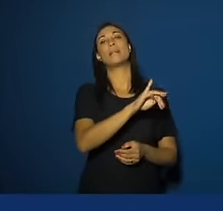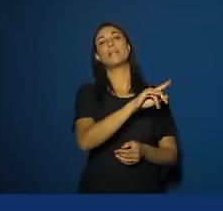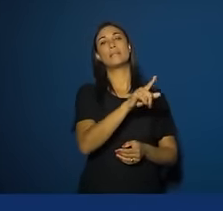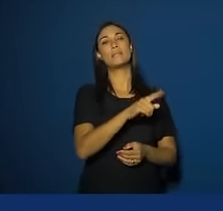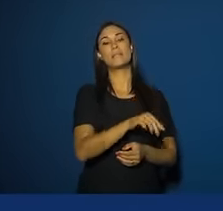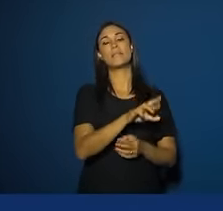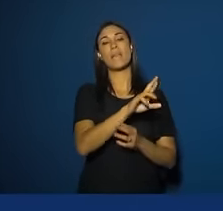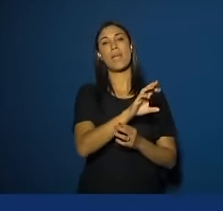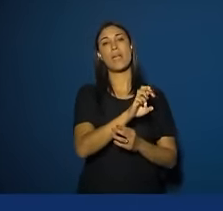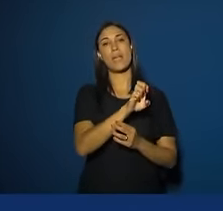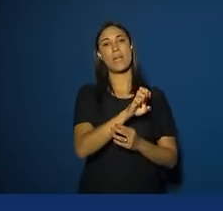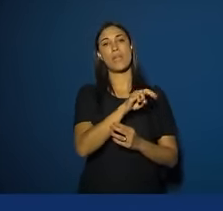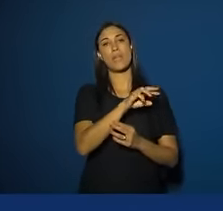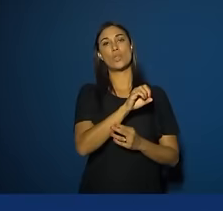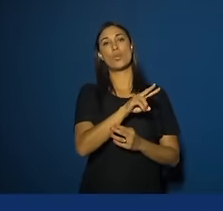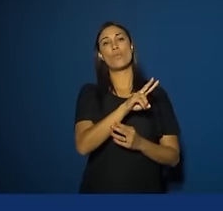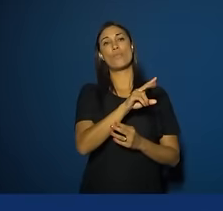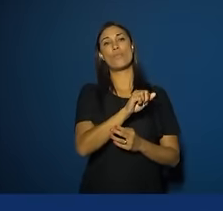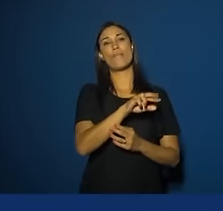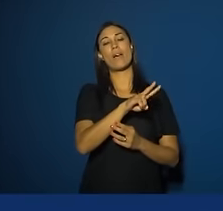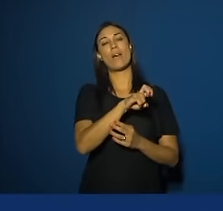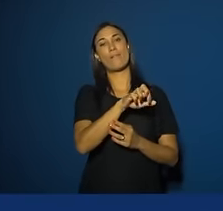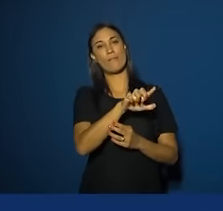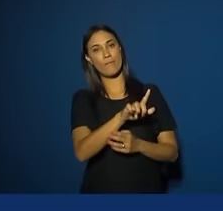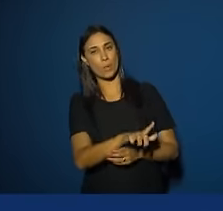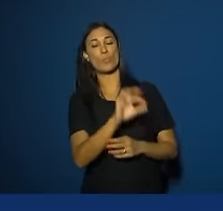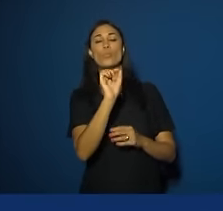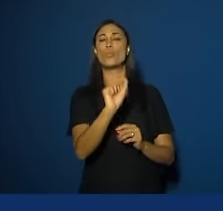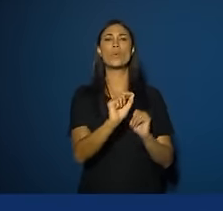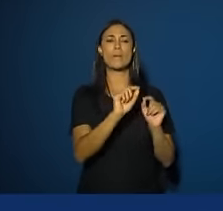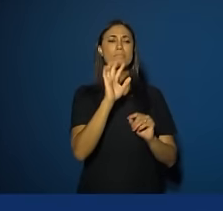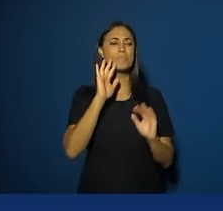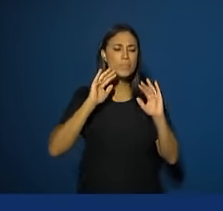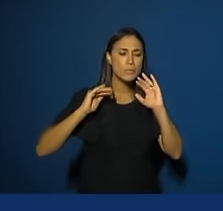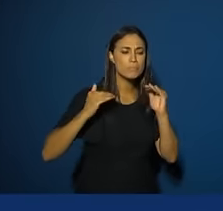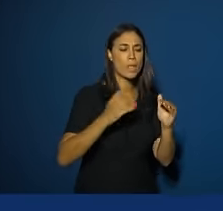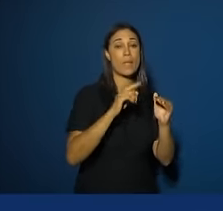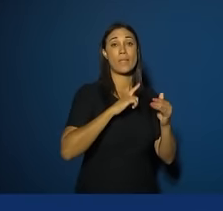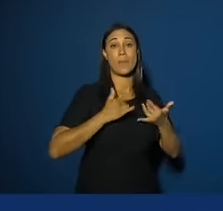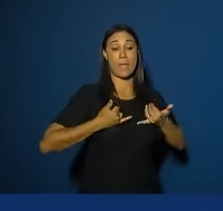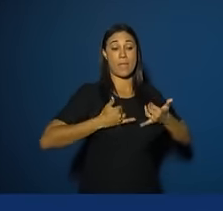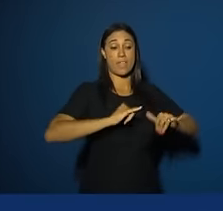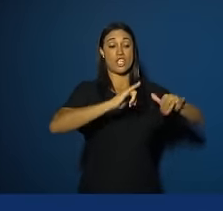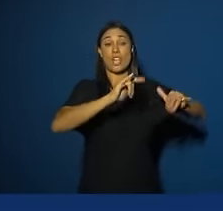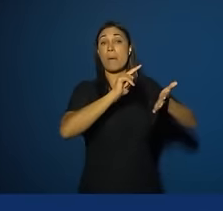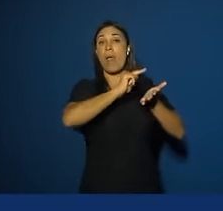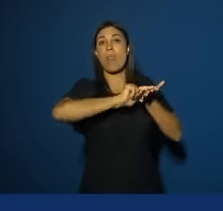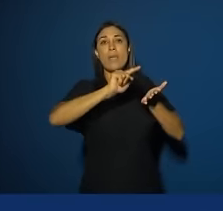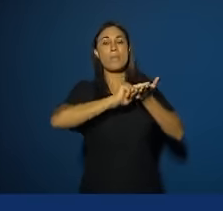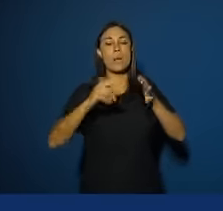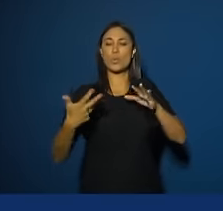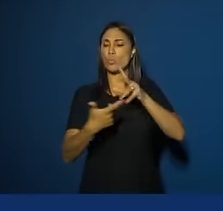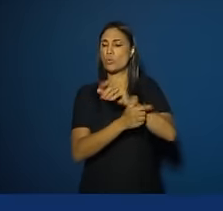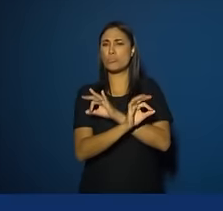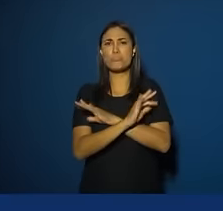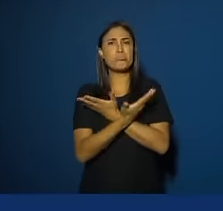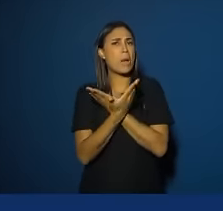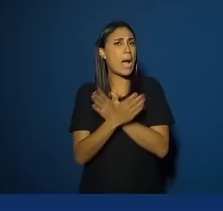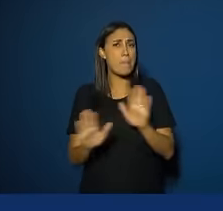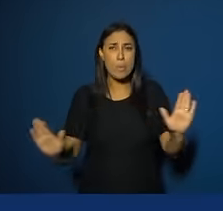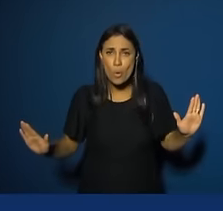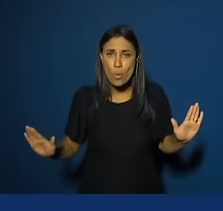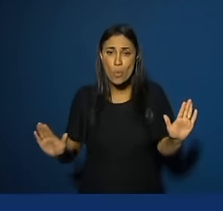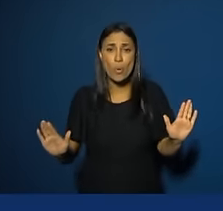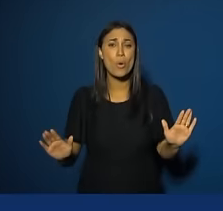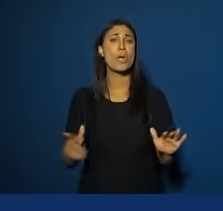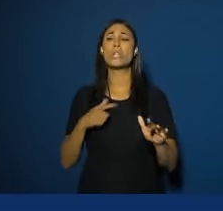isso é factual então o que a gente projeta é o Brasil tem energia mais limpa do mundo ponto não tem discussão